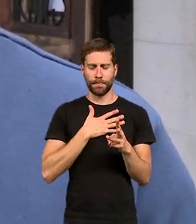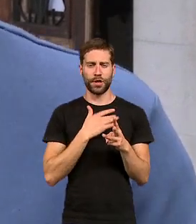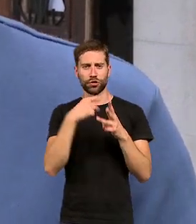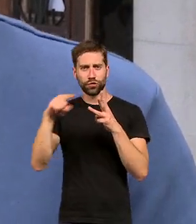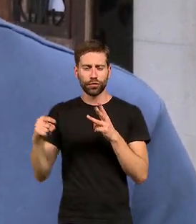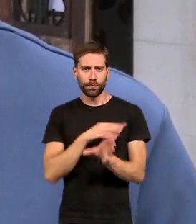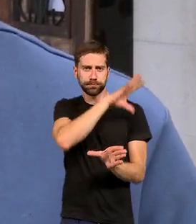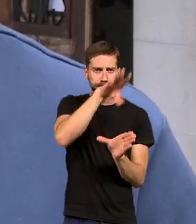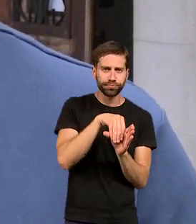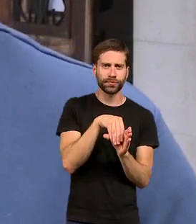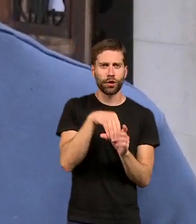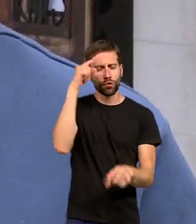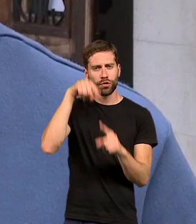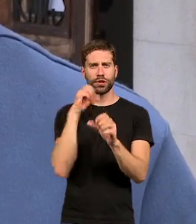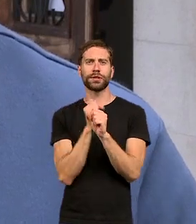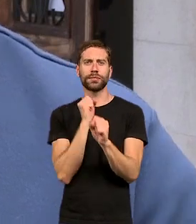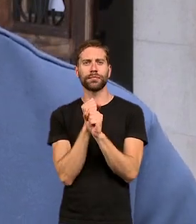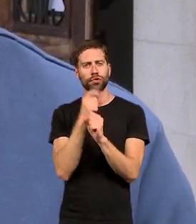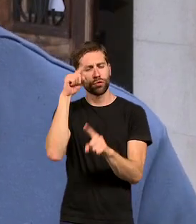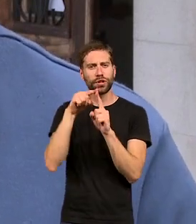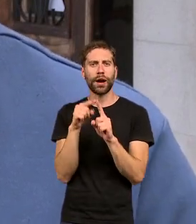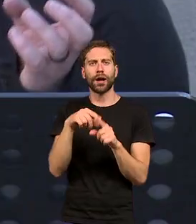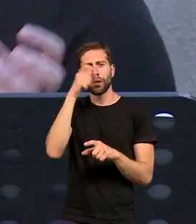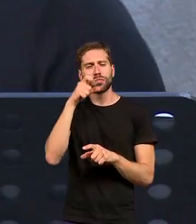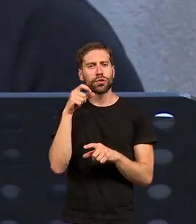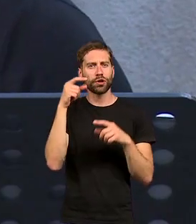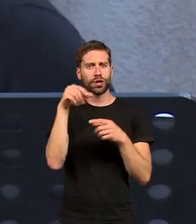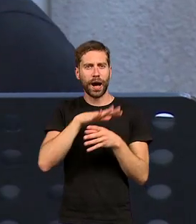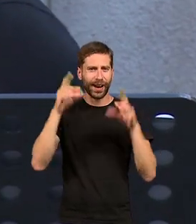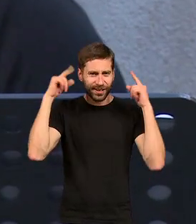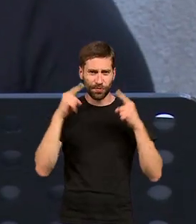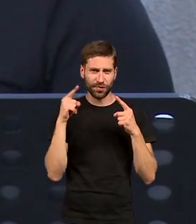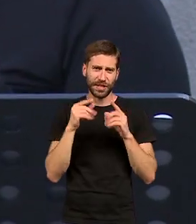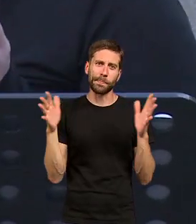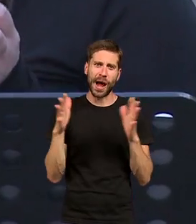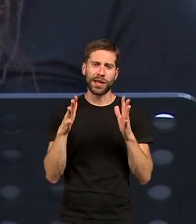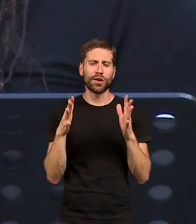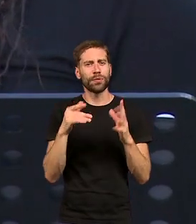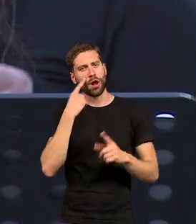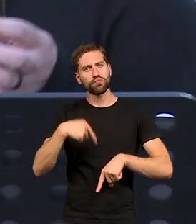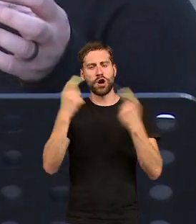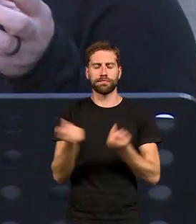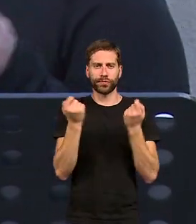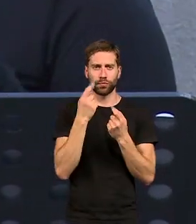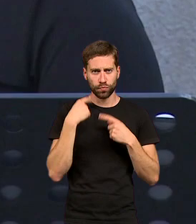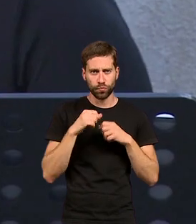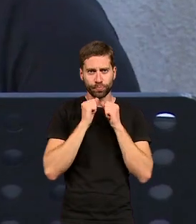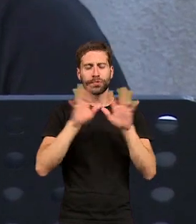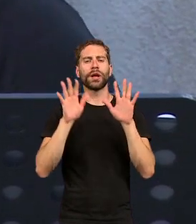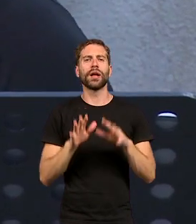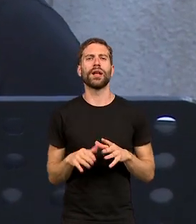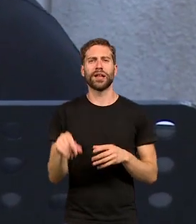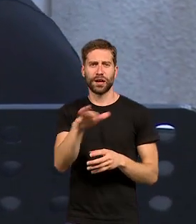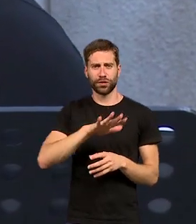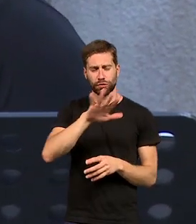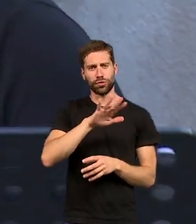que trabalham em conjunto para tentar promover artistas, maioritariamente na área da música, mas artistas da região